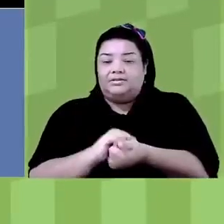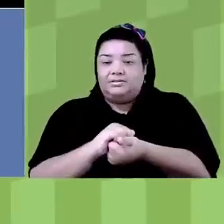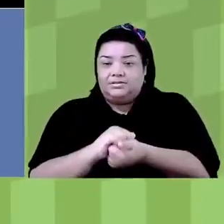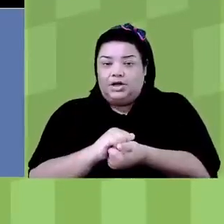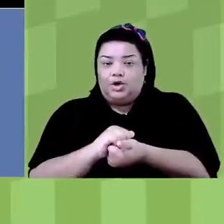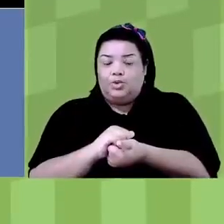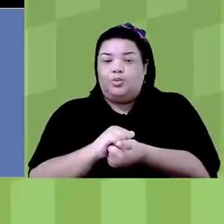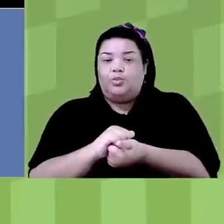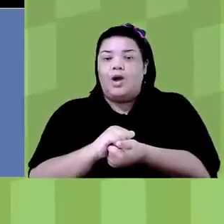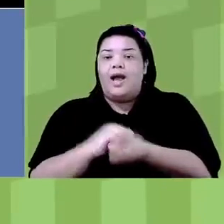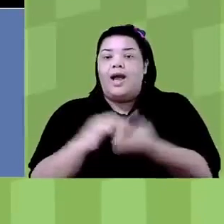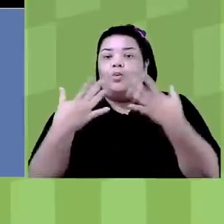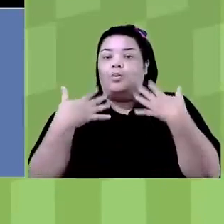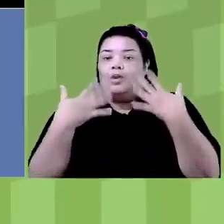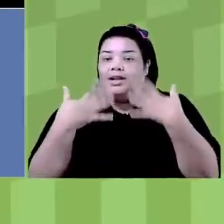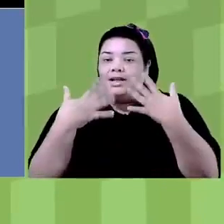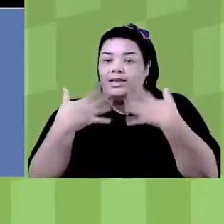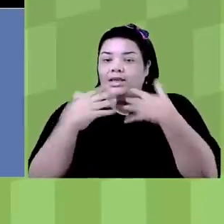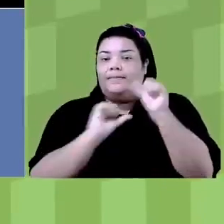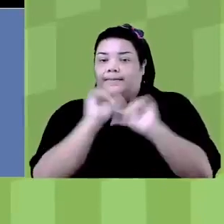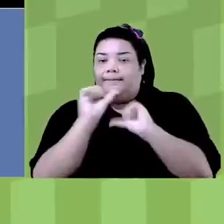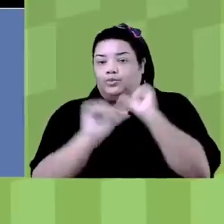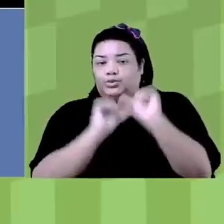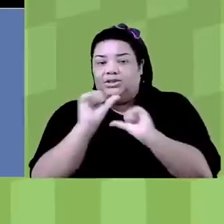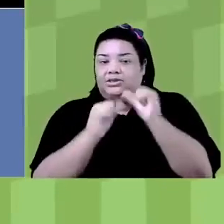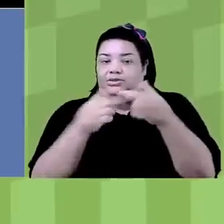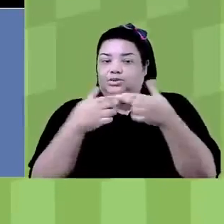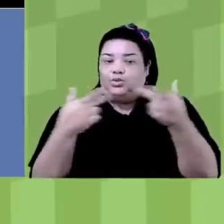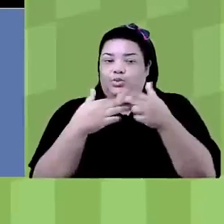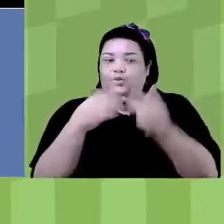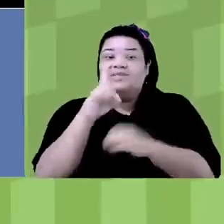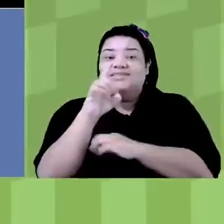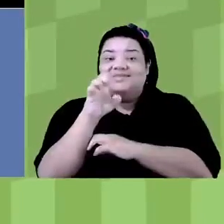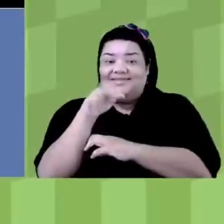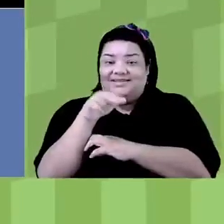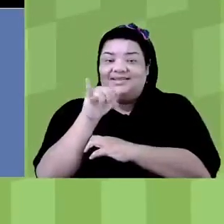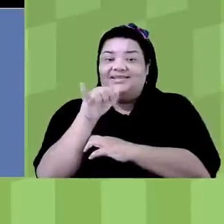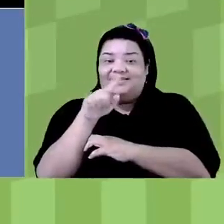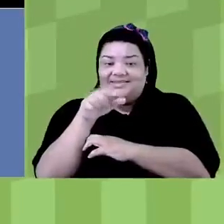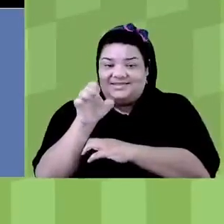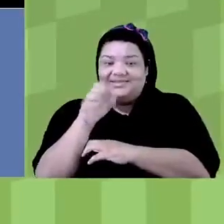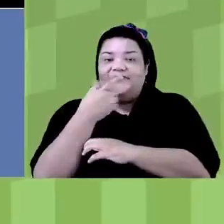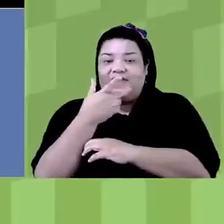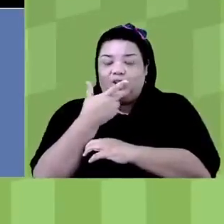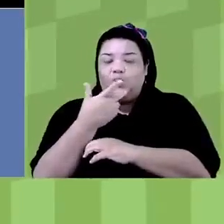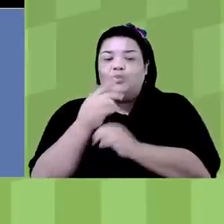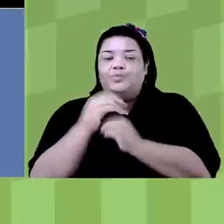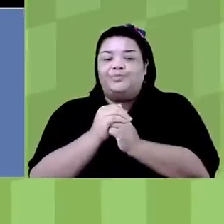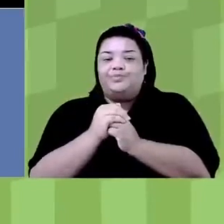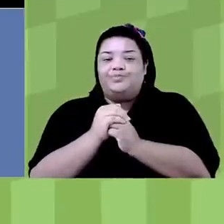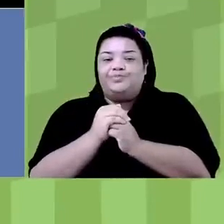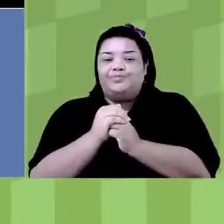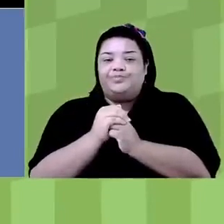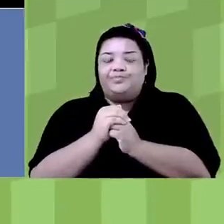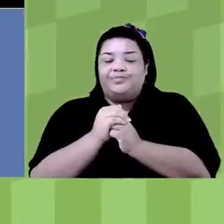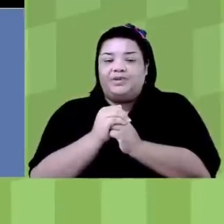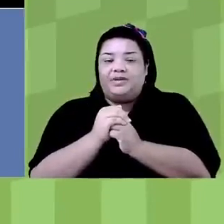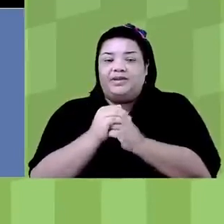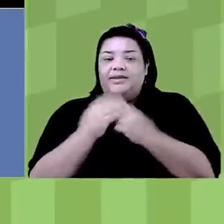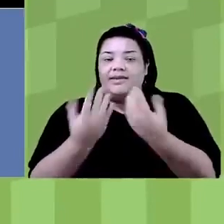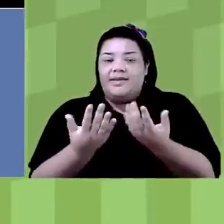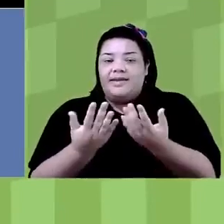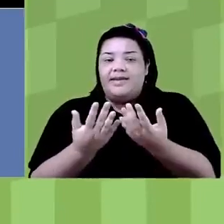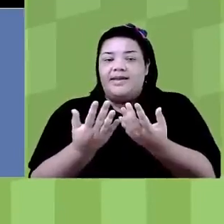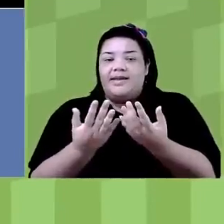clima, a Denise falou disso, né? Por exemplo, o que emitiu já está emitido, mesmo que pare de emitir.